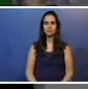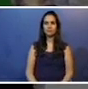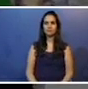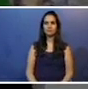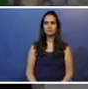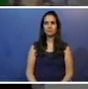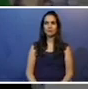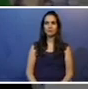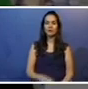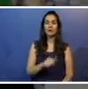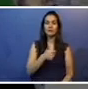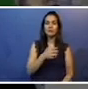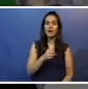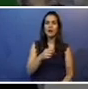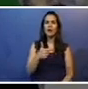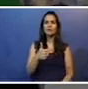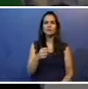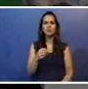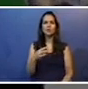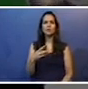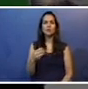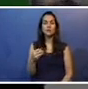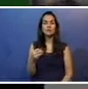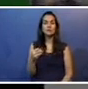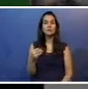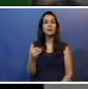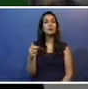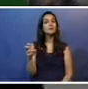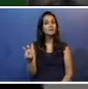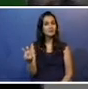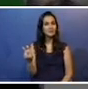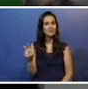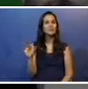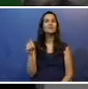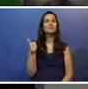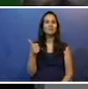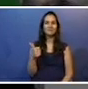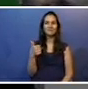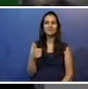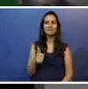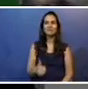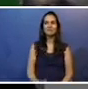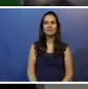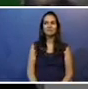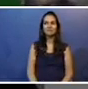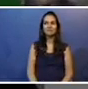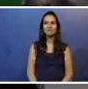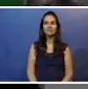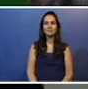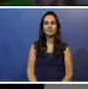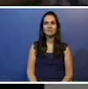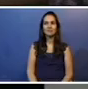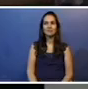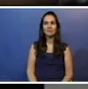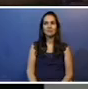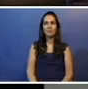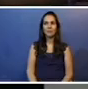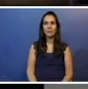né? Aqui tem, ó, 10, 20, 30 e 5, que é o número que foi solicitado na